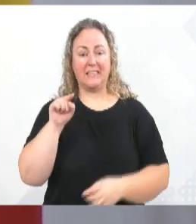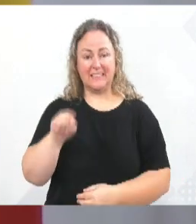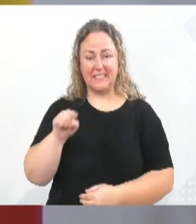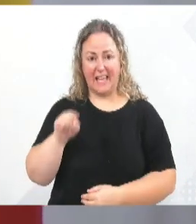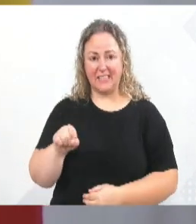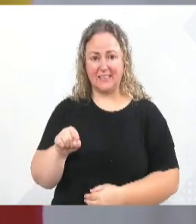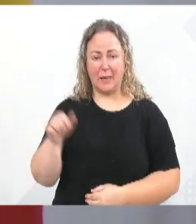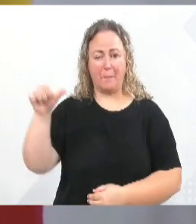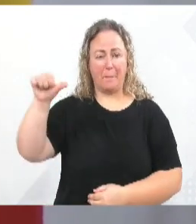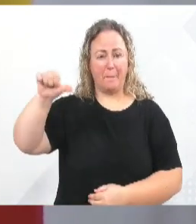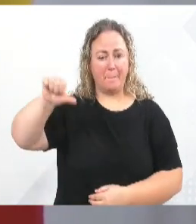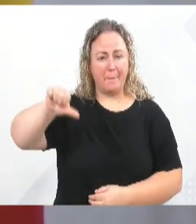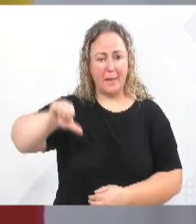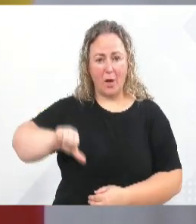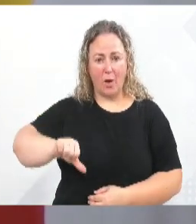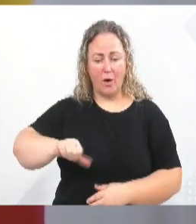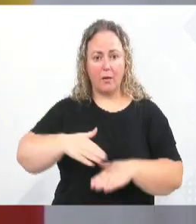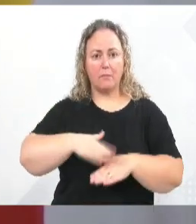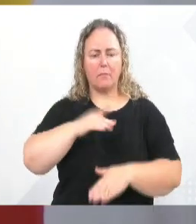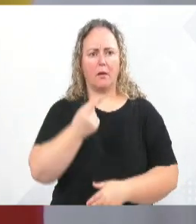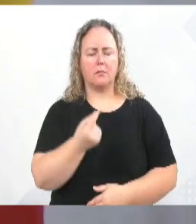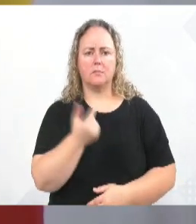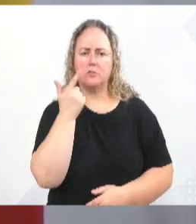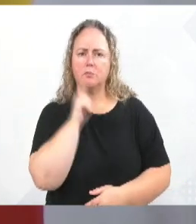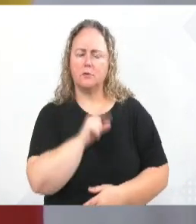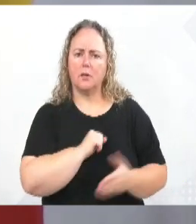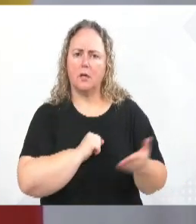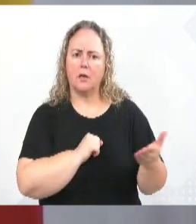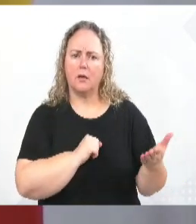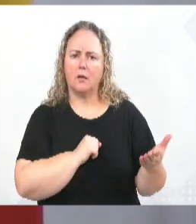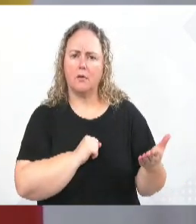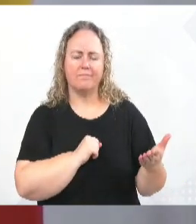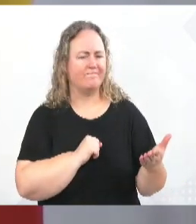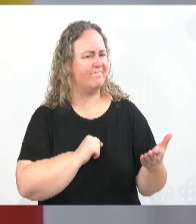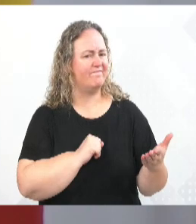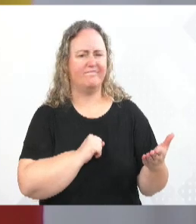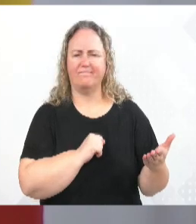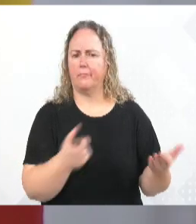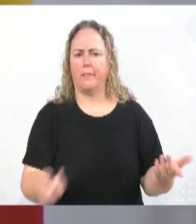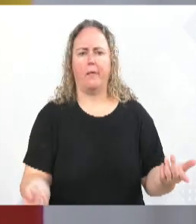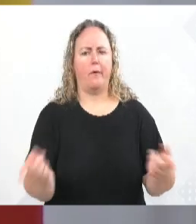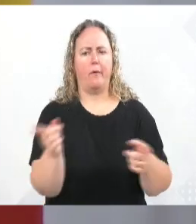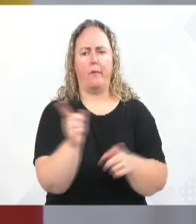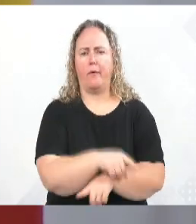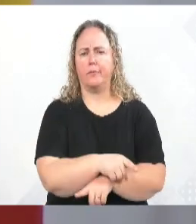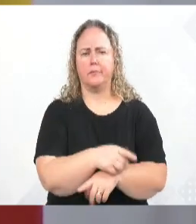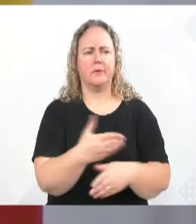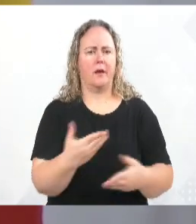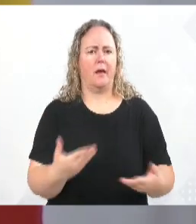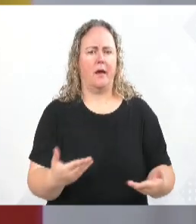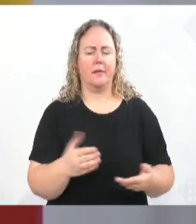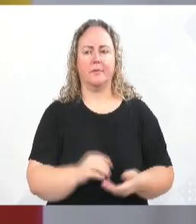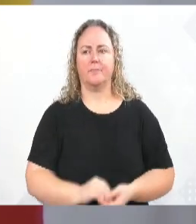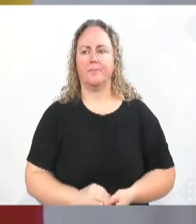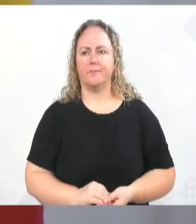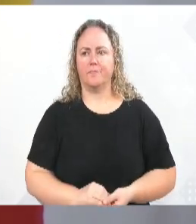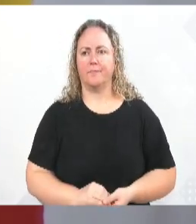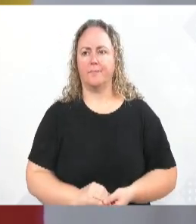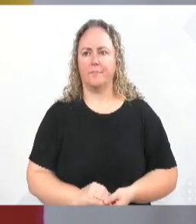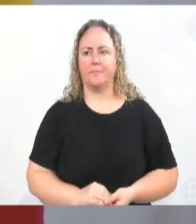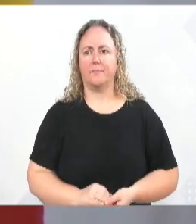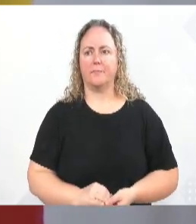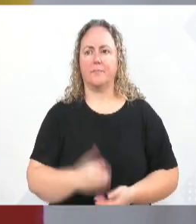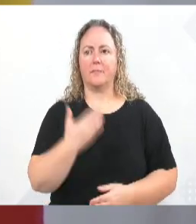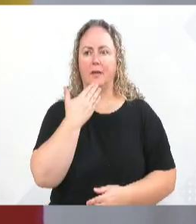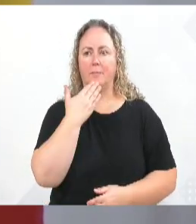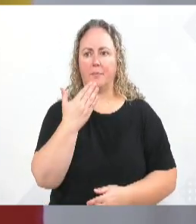quanto pior o serviço prestado, mais dinheiro ela recebe do município. É um incentivo às avessas. Senhor presidente, eu gostaria de pedir autorização do meu líder da bancada para